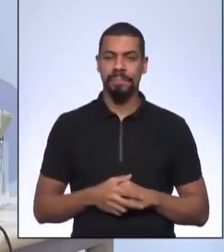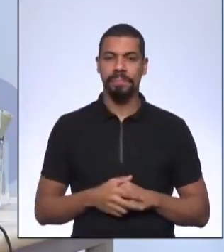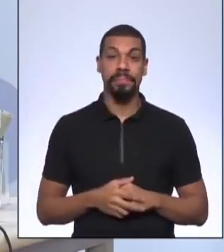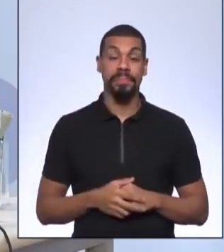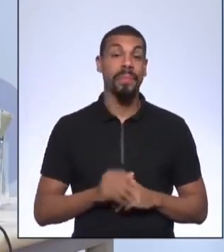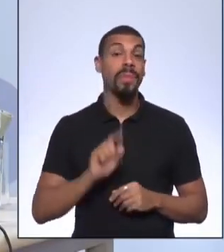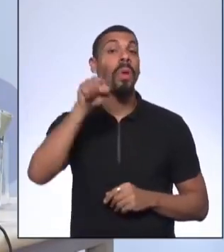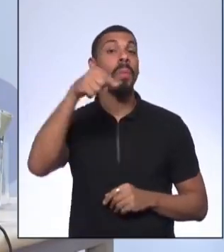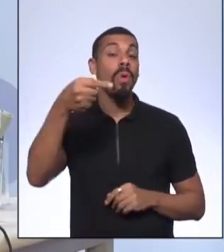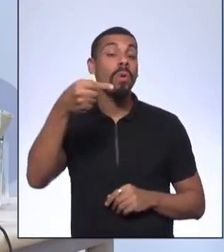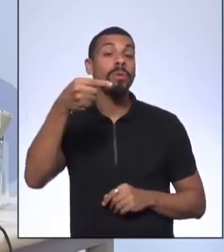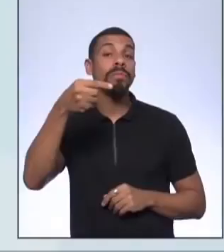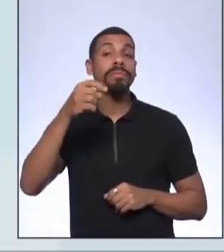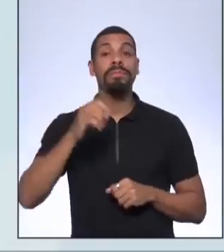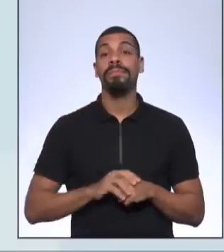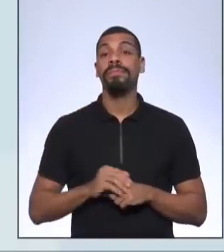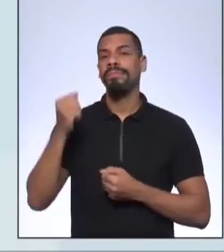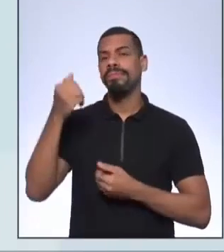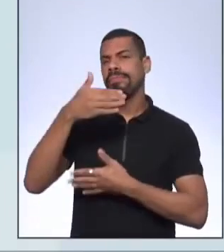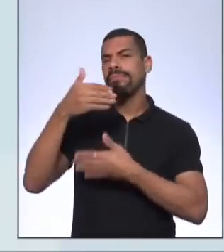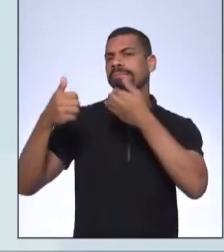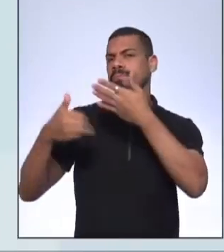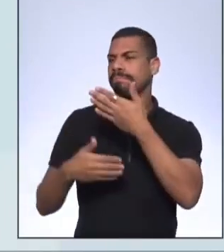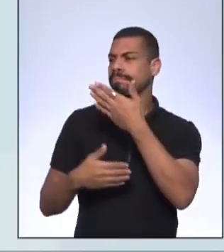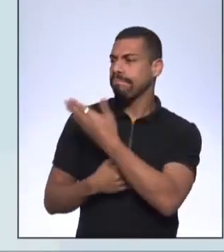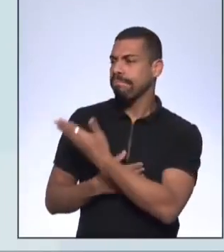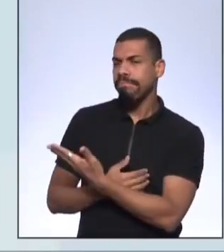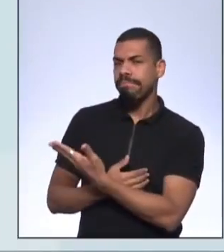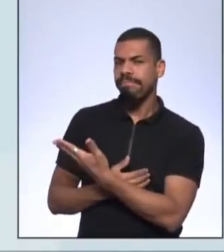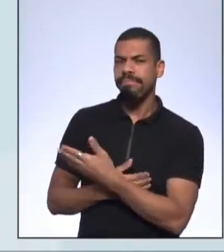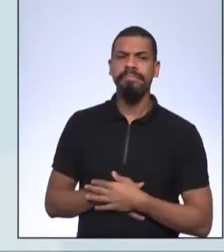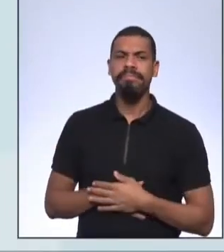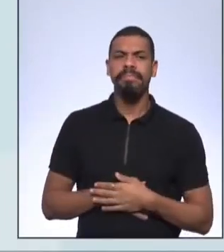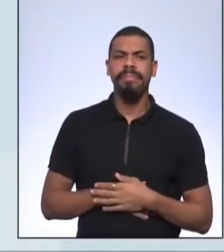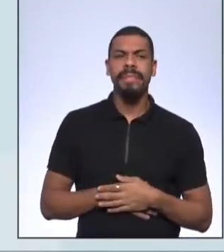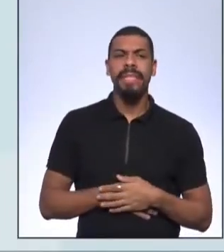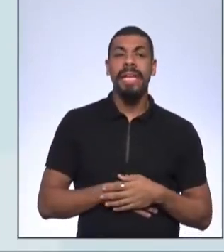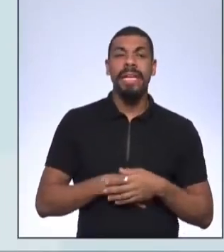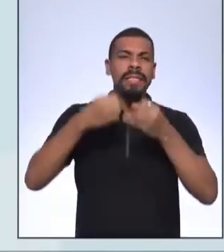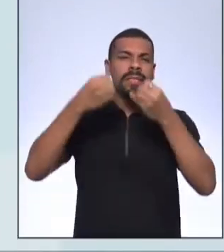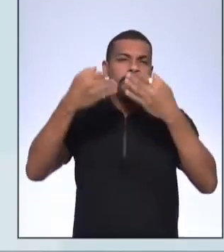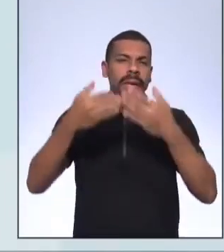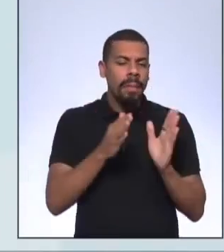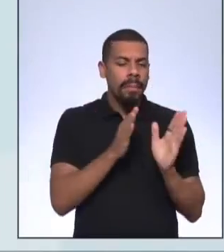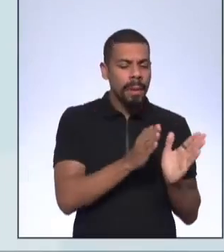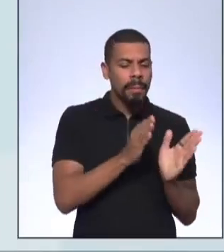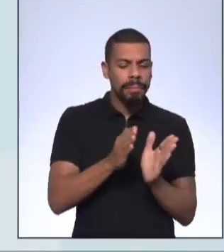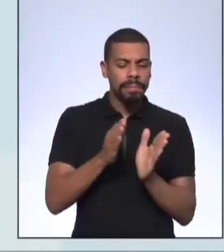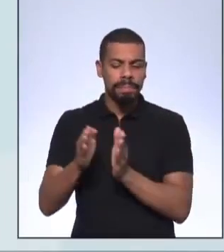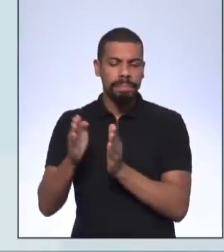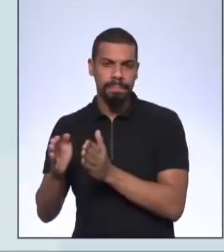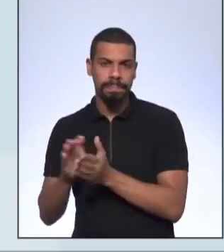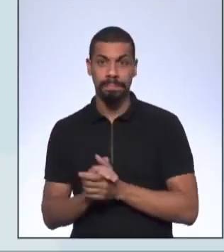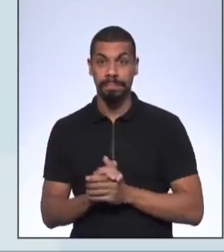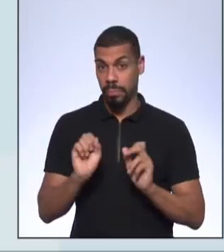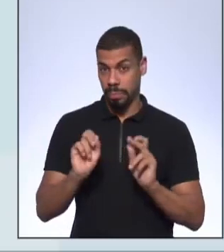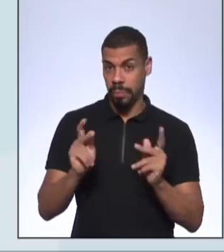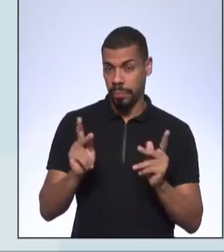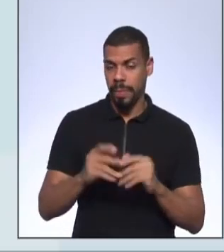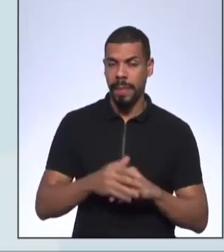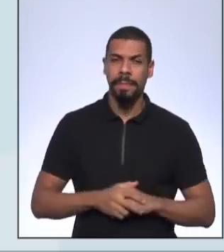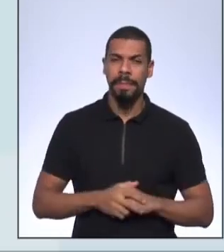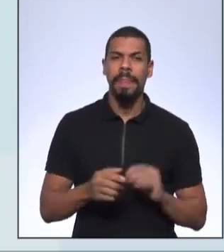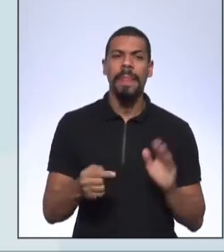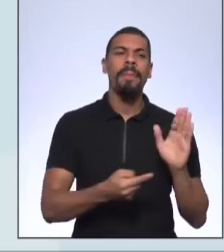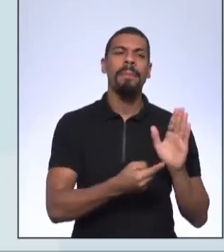nosso próximo slide. Vamos falar um pouquinho agora de cada fase da mitose, tá? Então, vamos lá